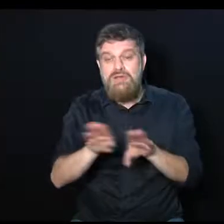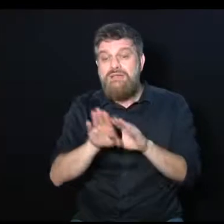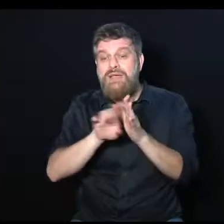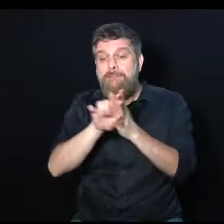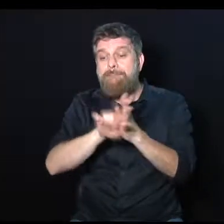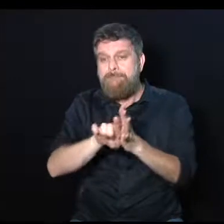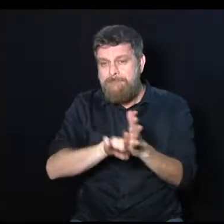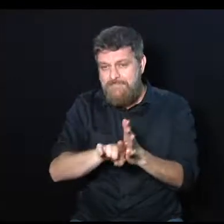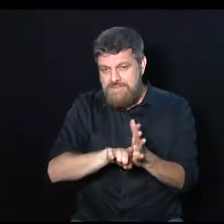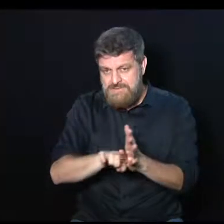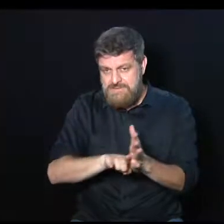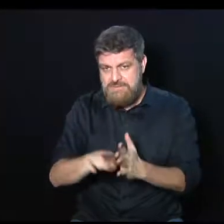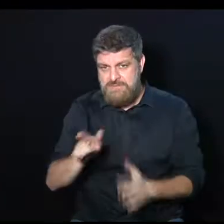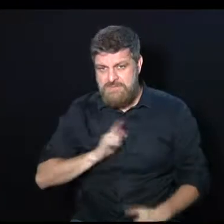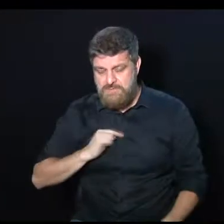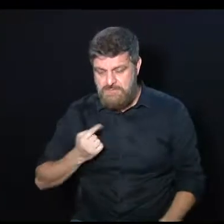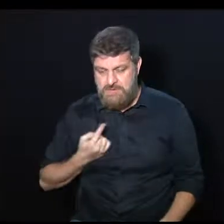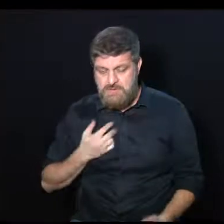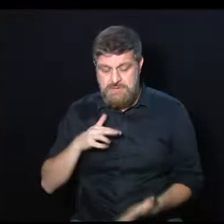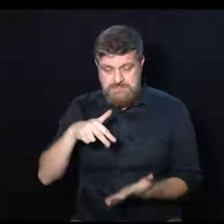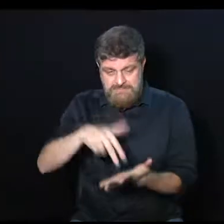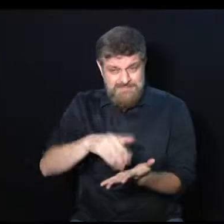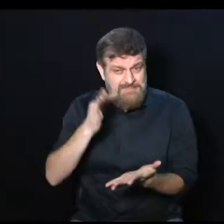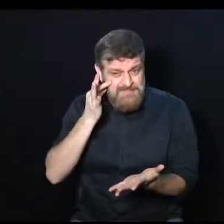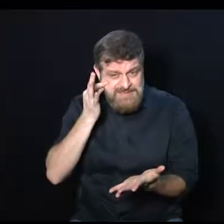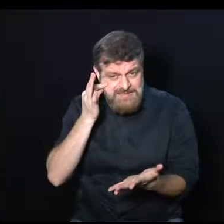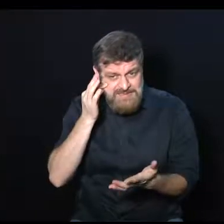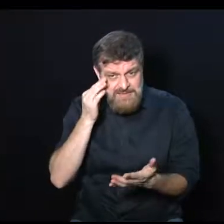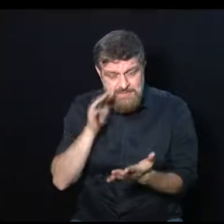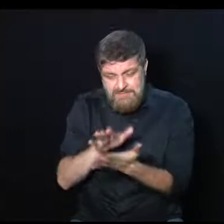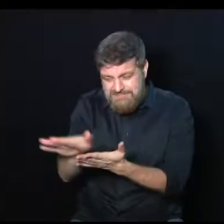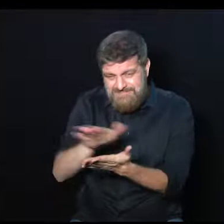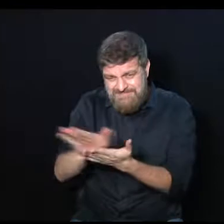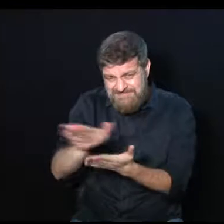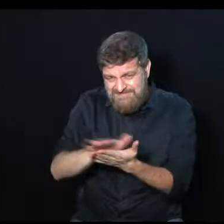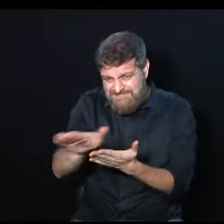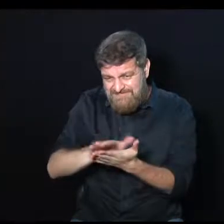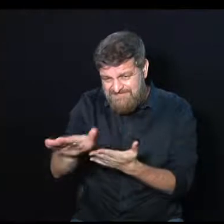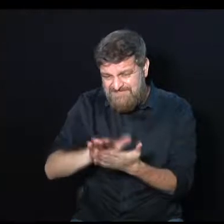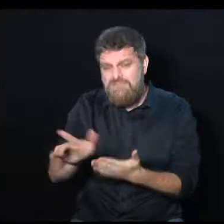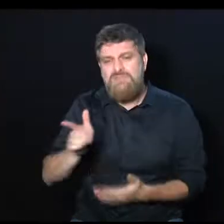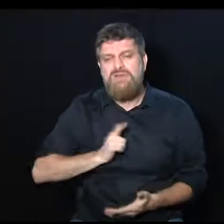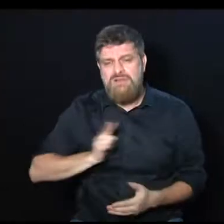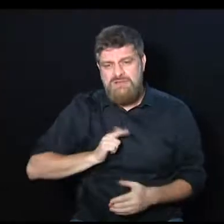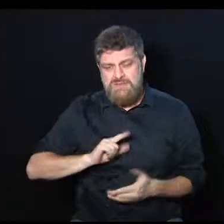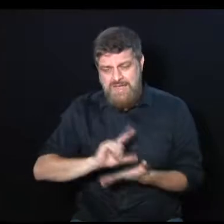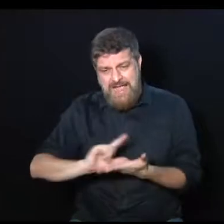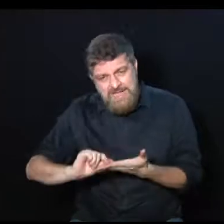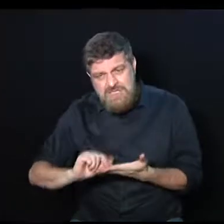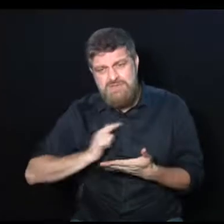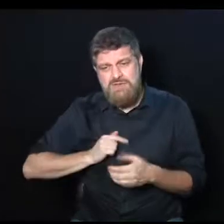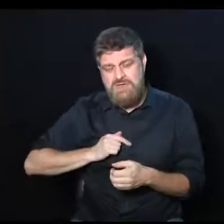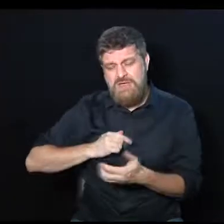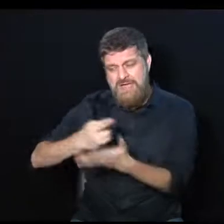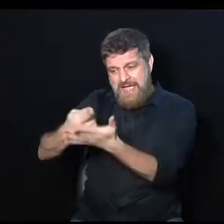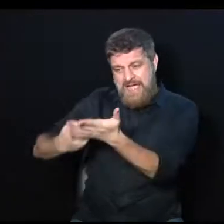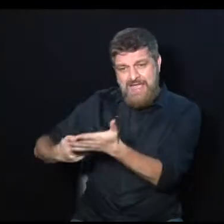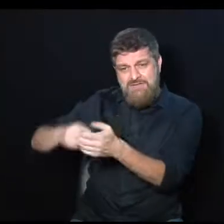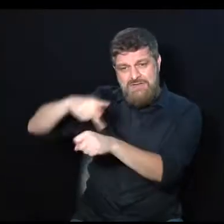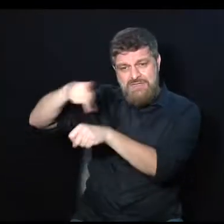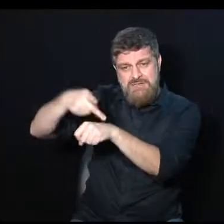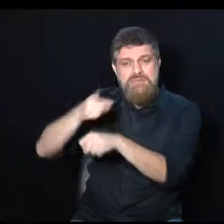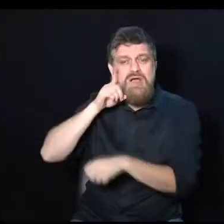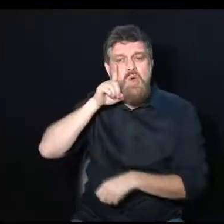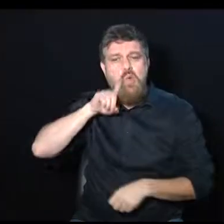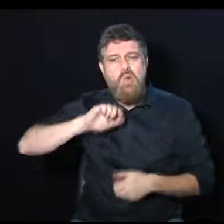nossa pesquisa assistencial, que tem vários trabalhos publicados do nosso grupo em periódicos internacionais de alta